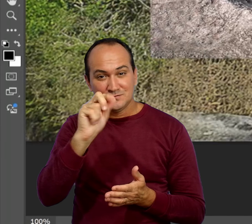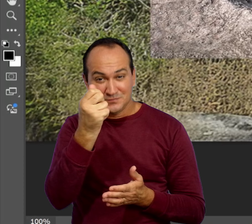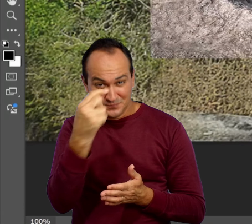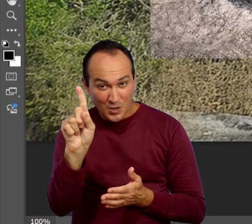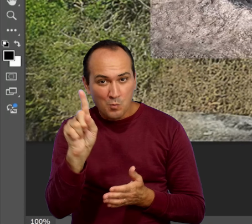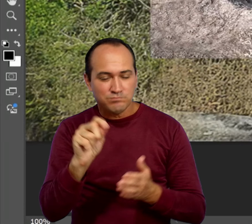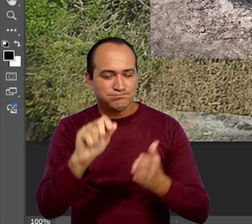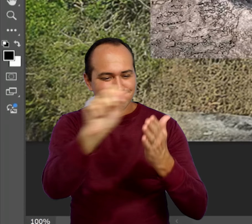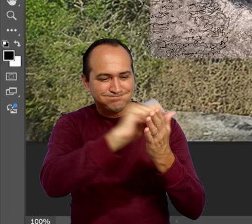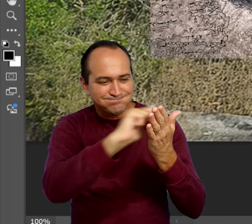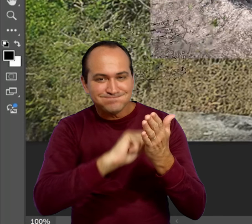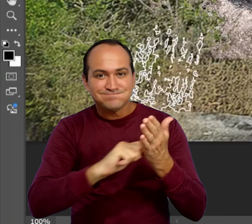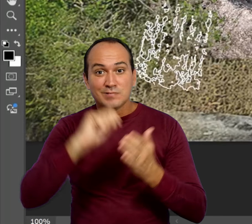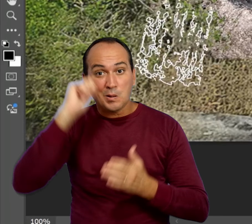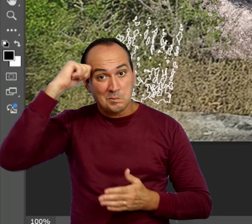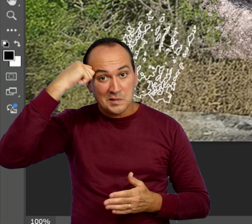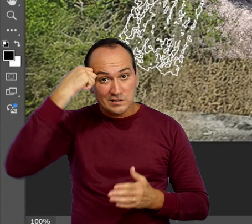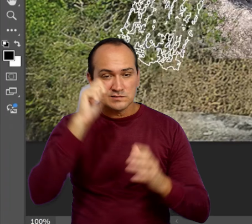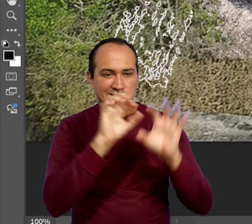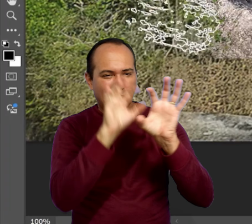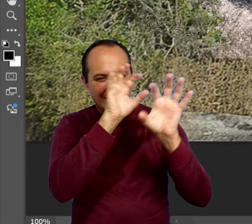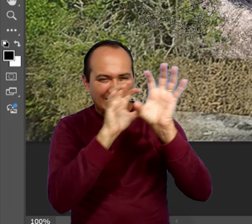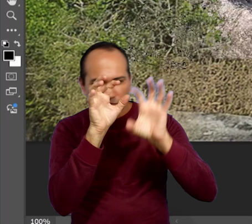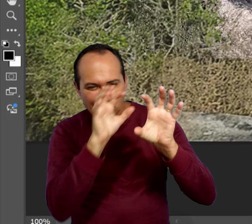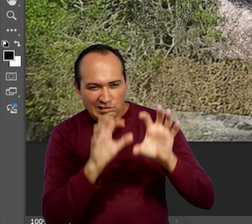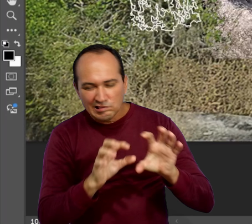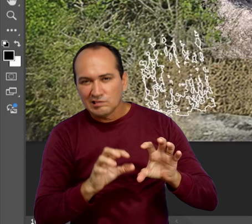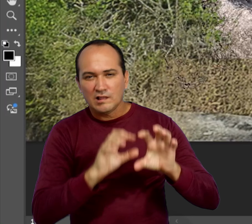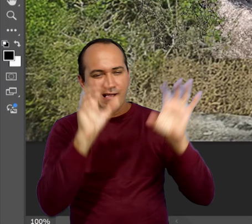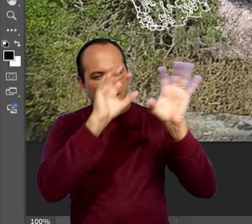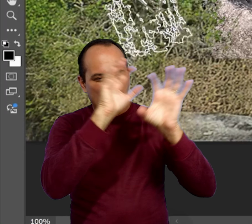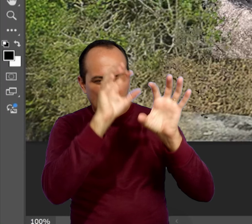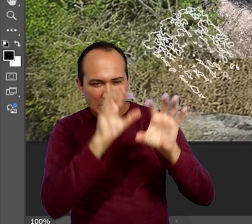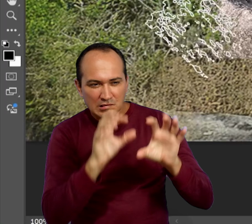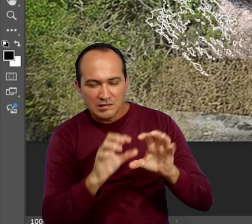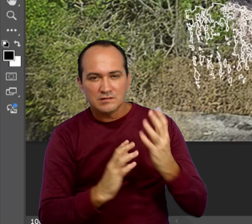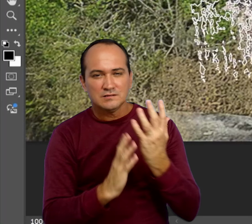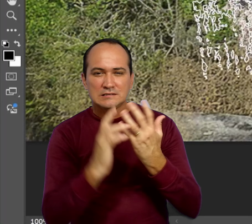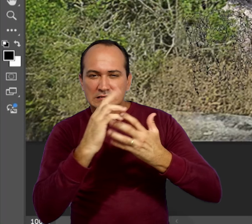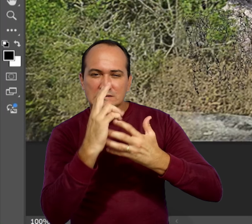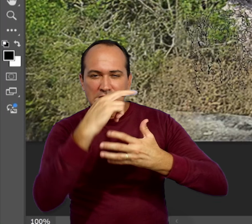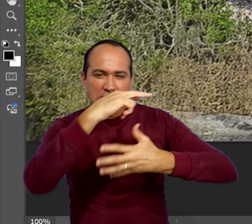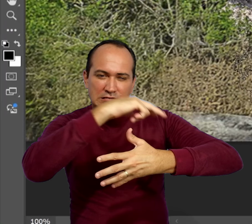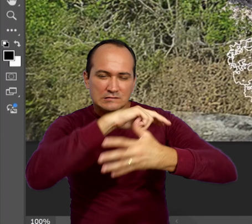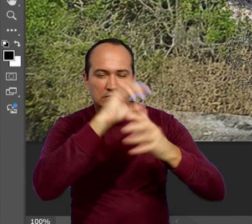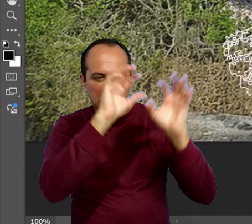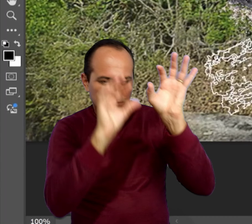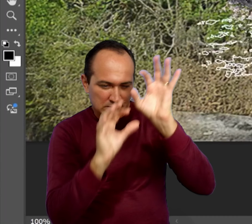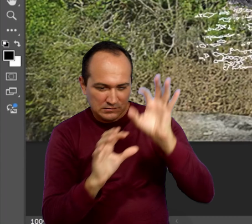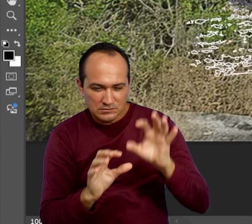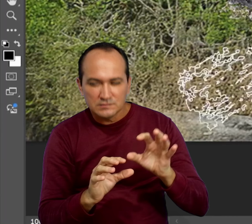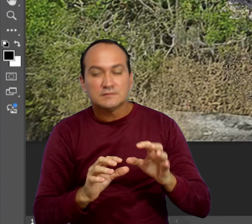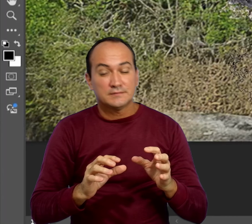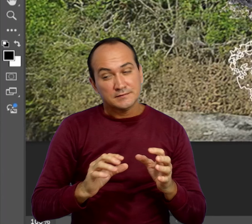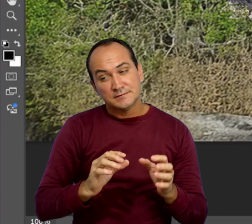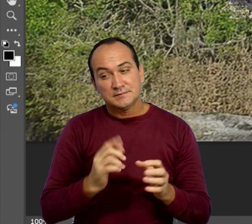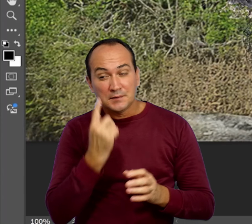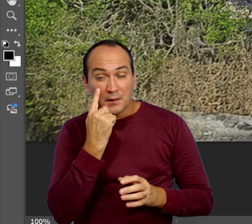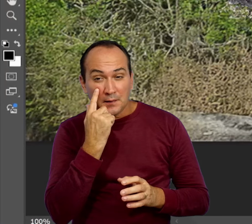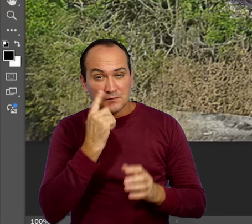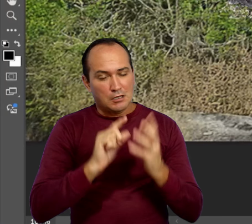ó, na minha camada da máscara, ó, vocês vão ver que ele vai meio que criar um recorte mais